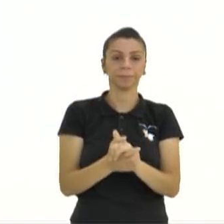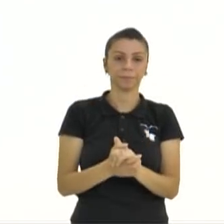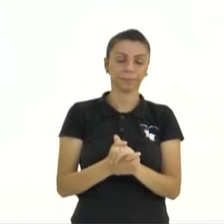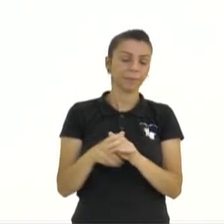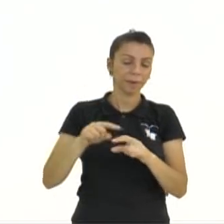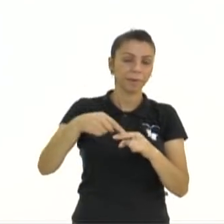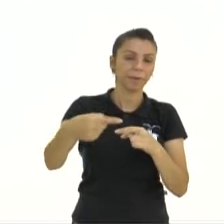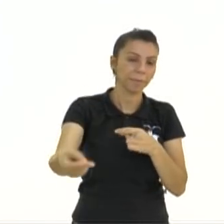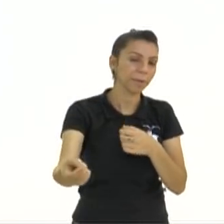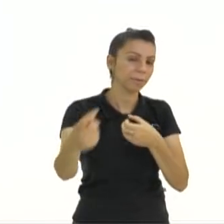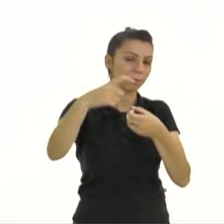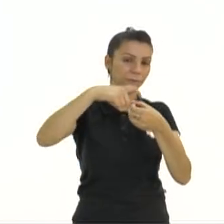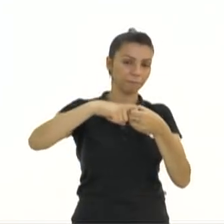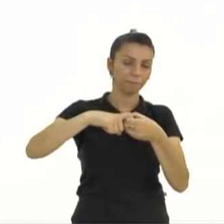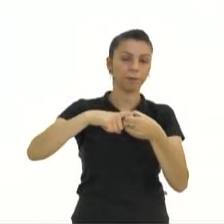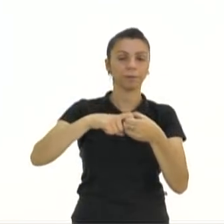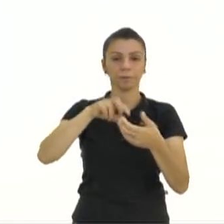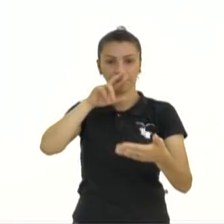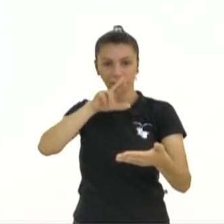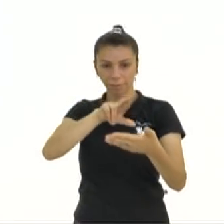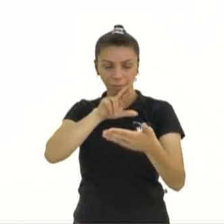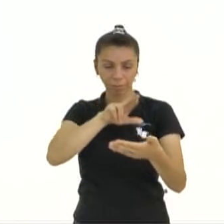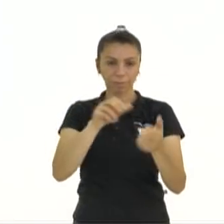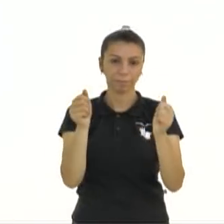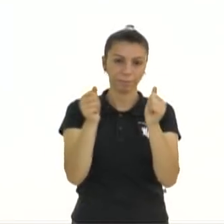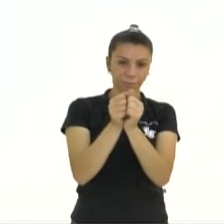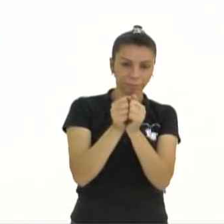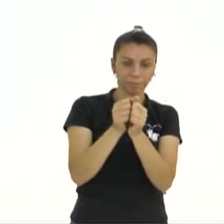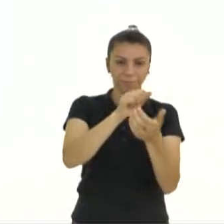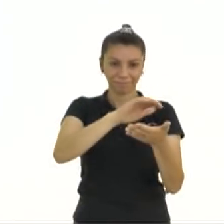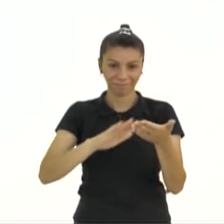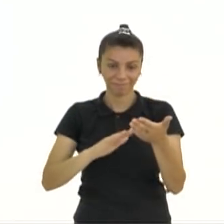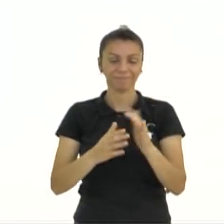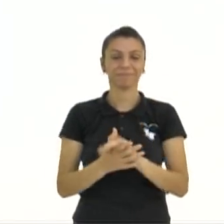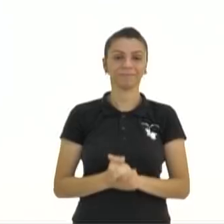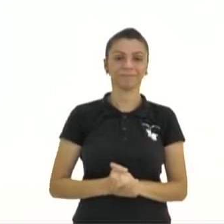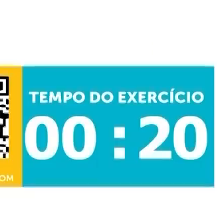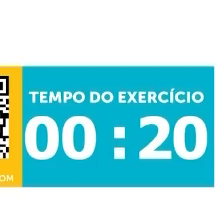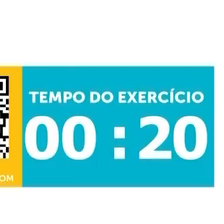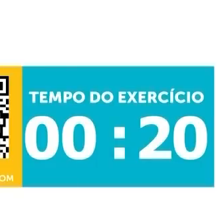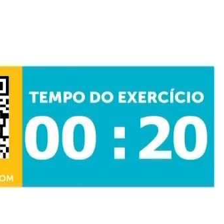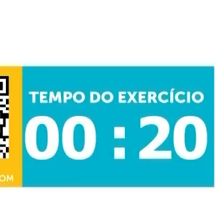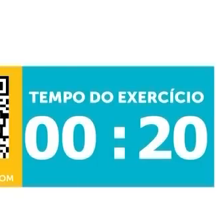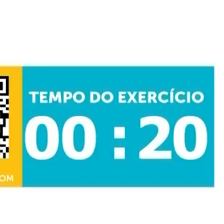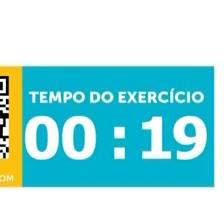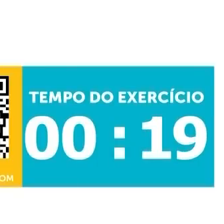na sequência voltamos resolvendo juntos essa questão do quiz.